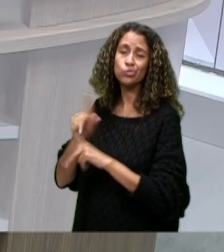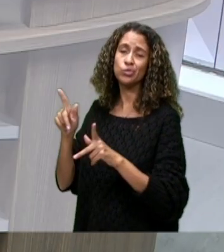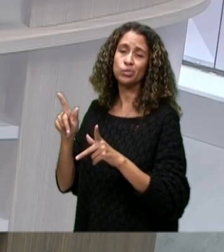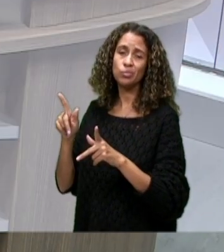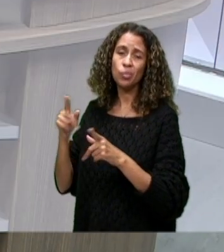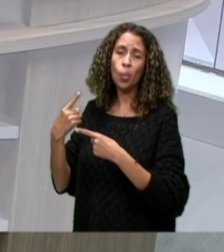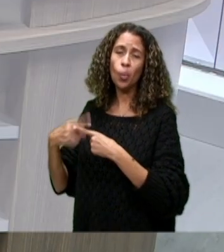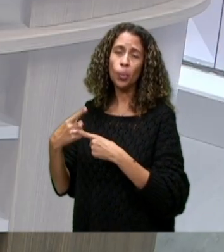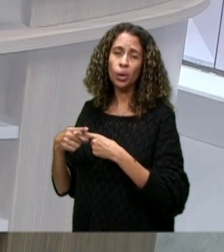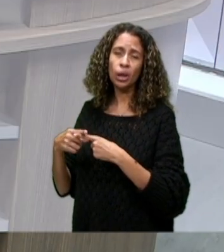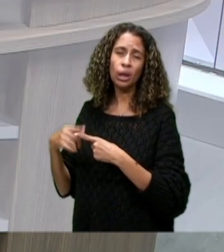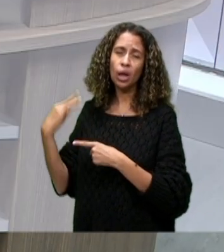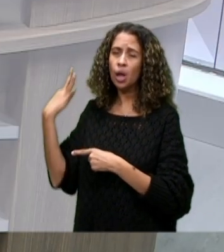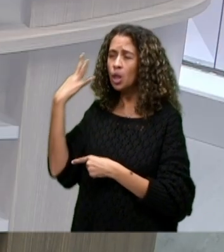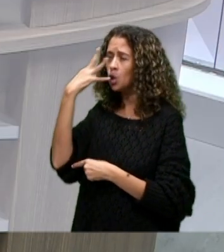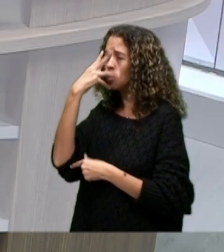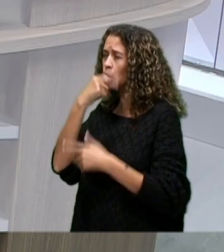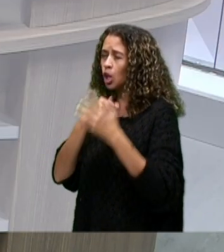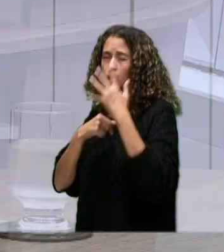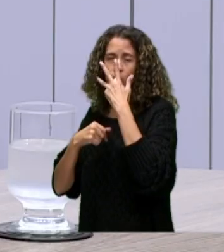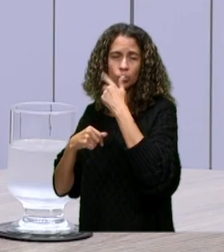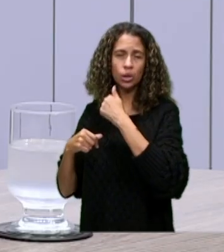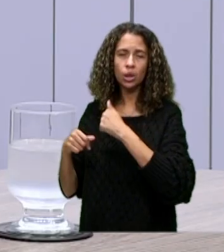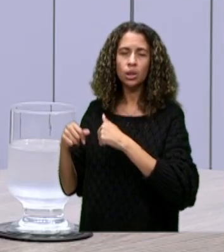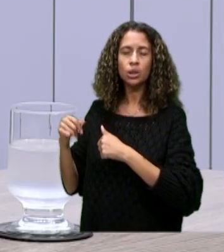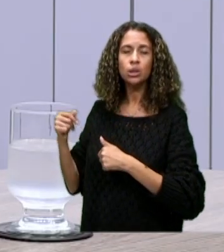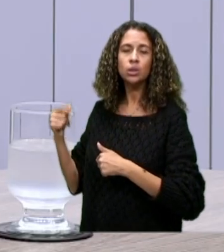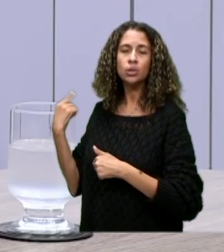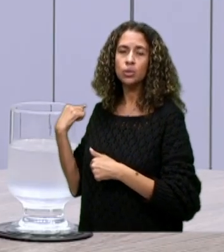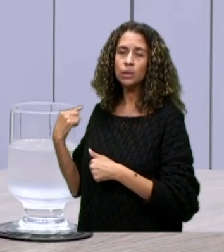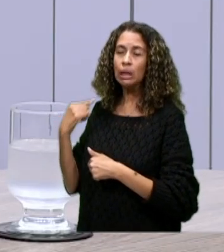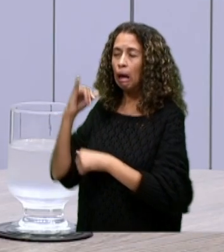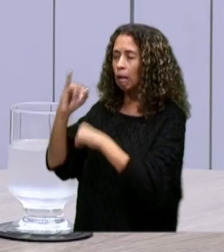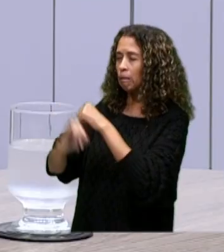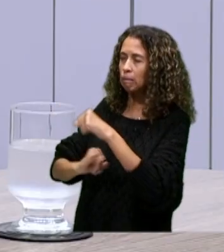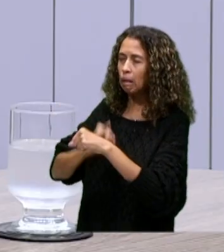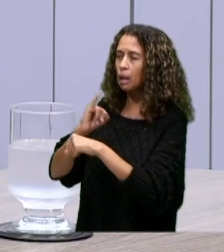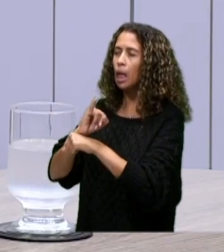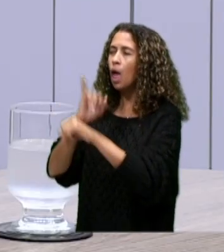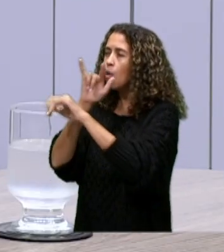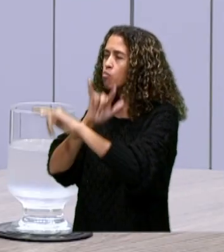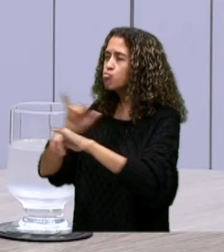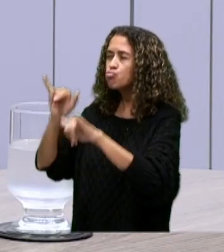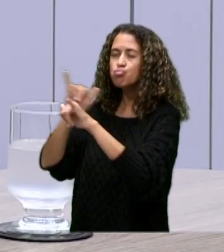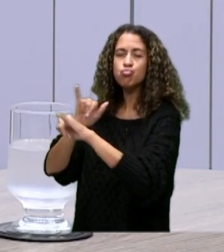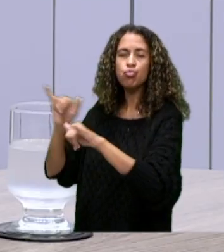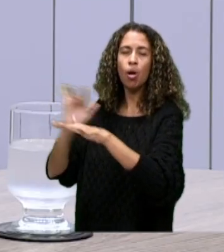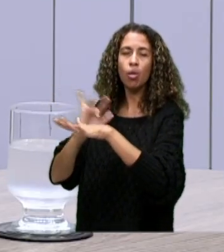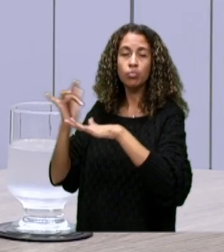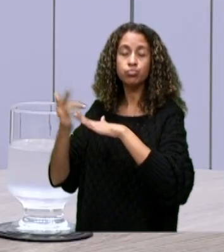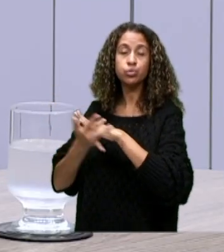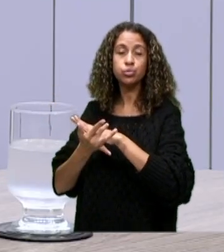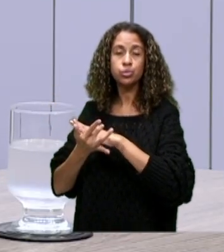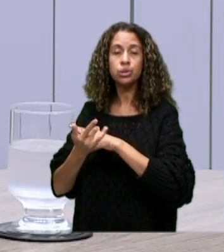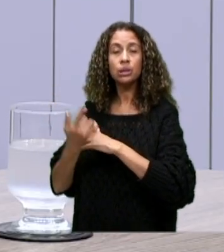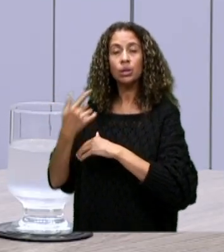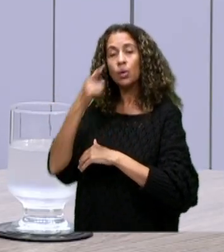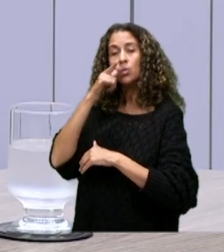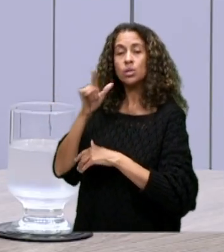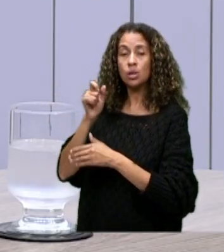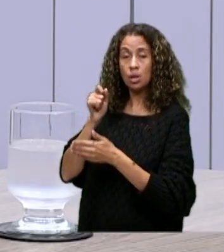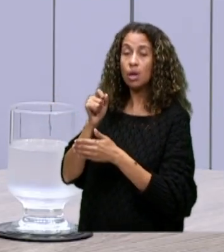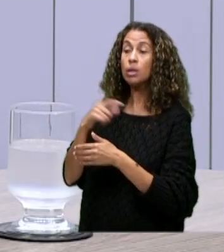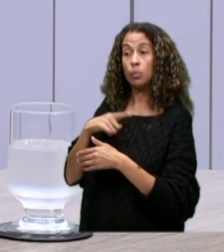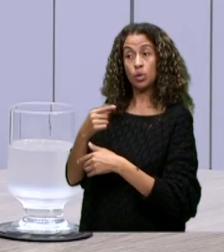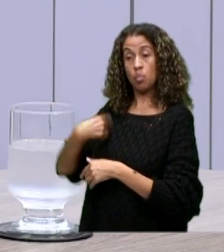tecnologia maravilhosa dos anos 90, crescendo, aumentando, aí começou a internet, computadores, todo mundo conseguia ter um computadorzinho, uma televisão colorida